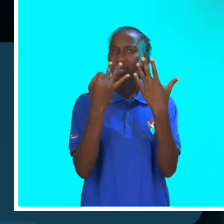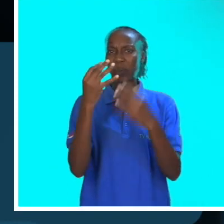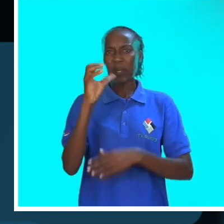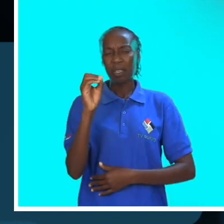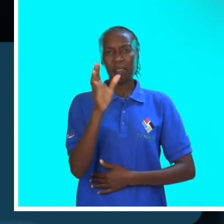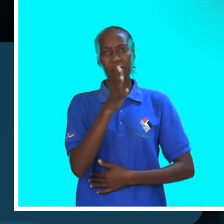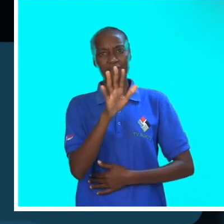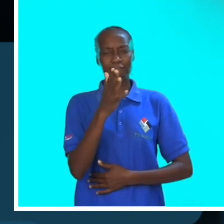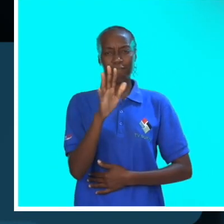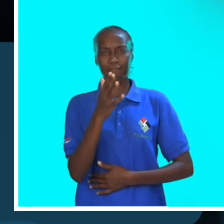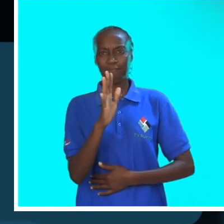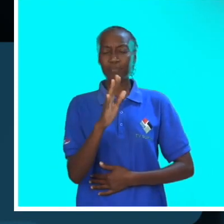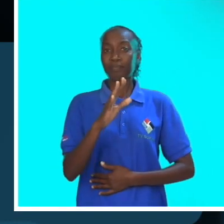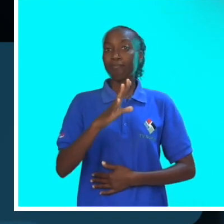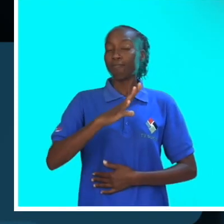anos 80,